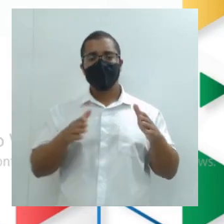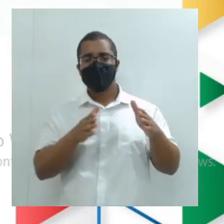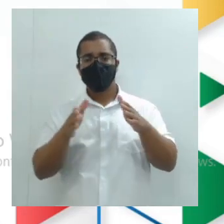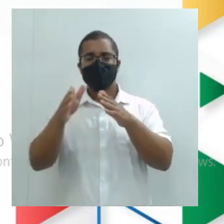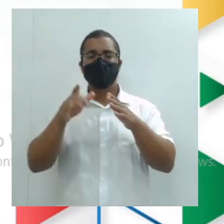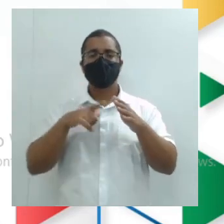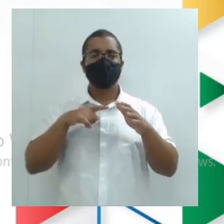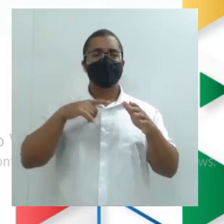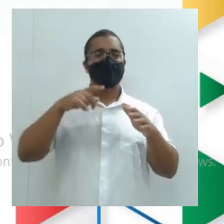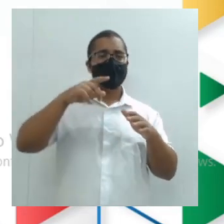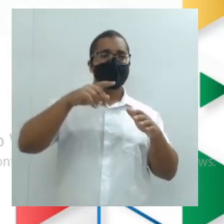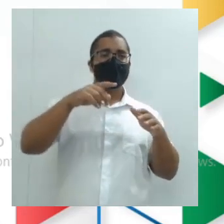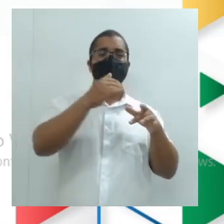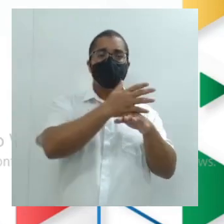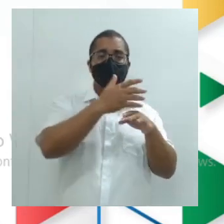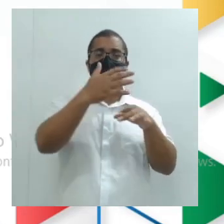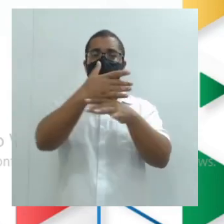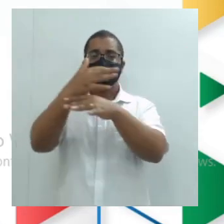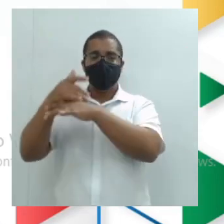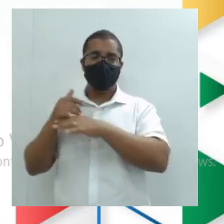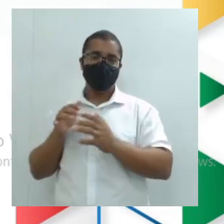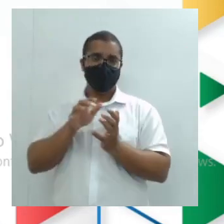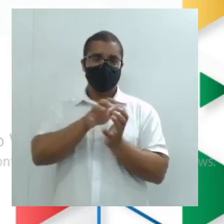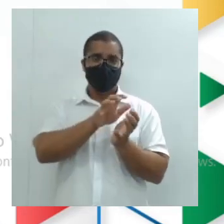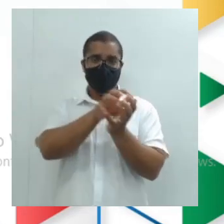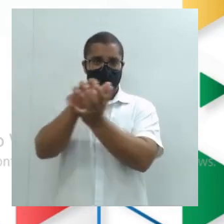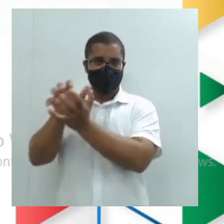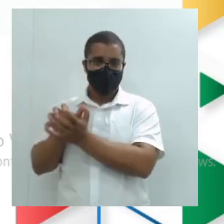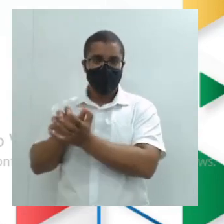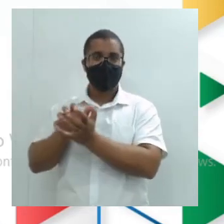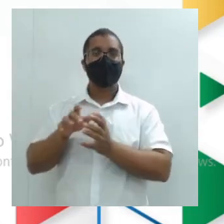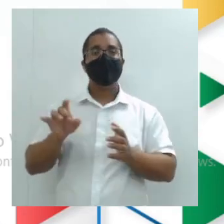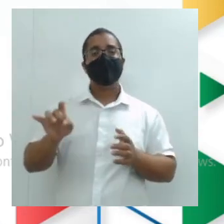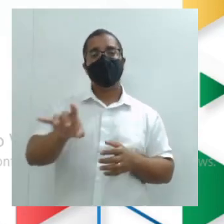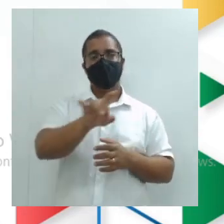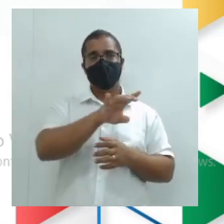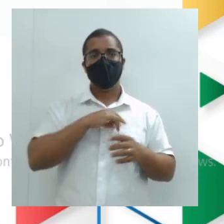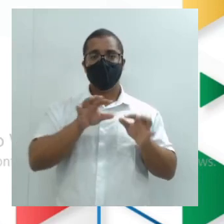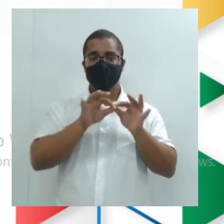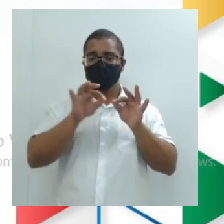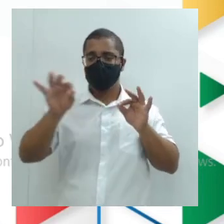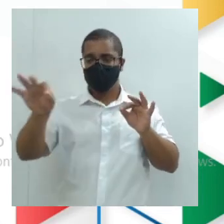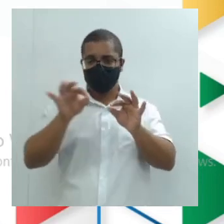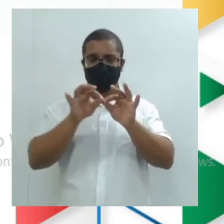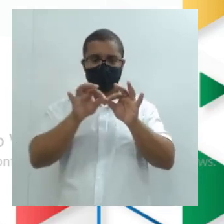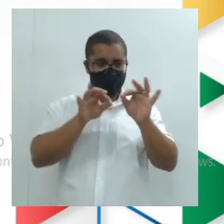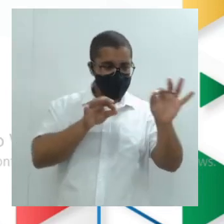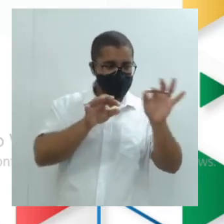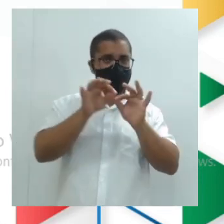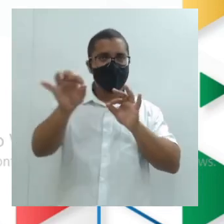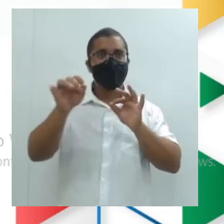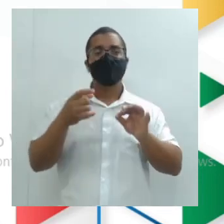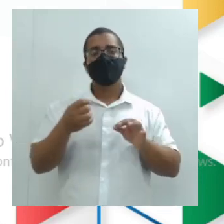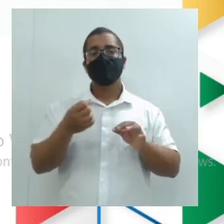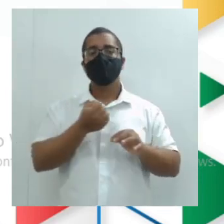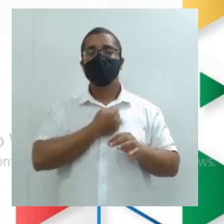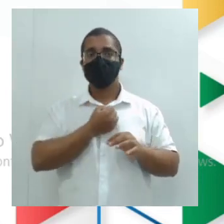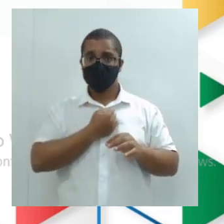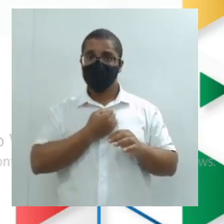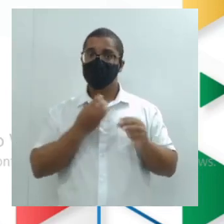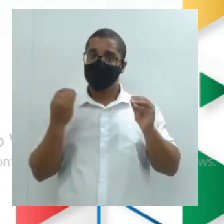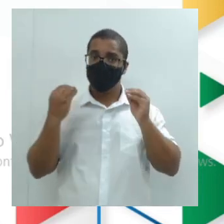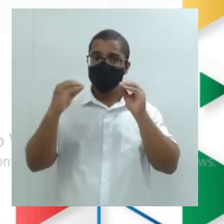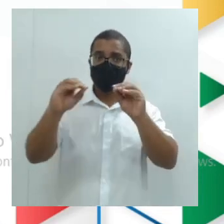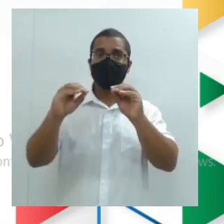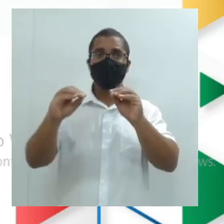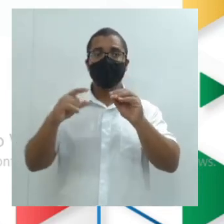Pernambuco. A cada intervalo é uma unidade para medir distância. Usando um número inteiro e a